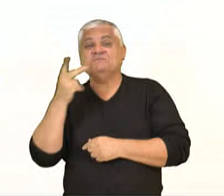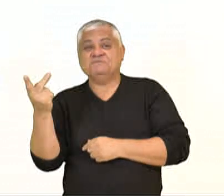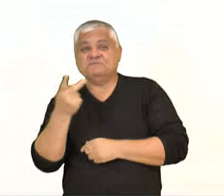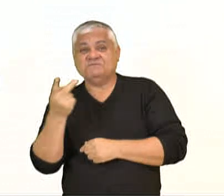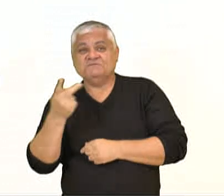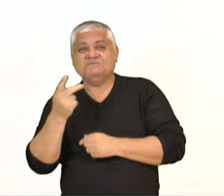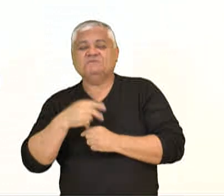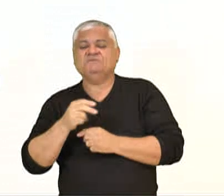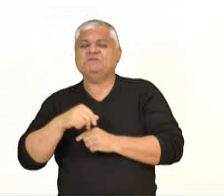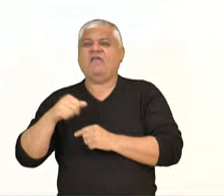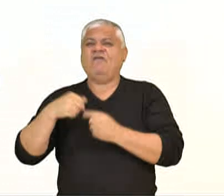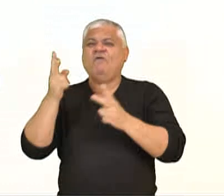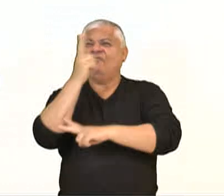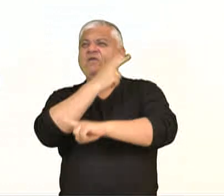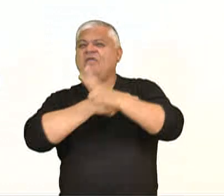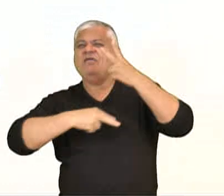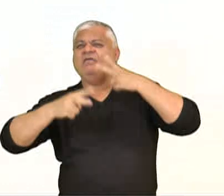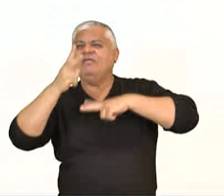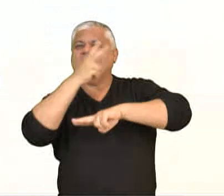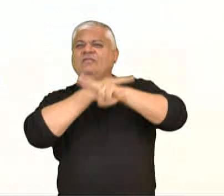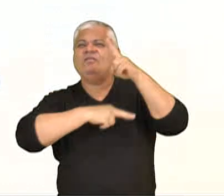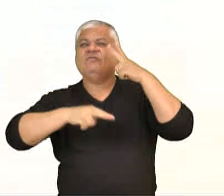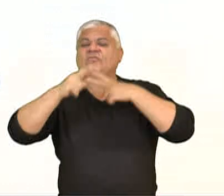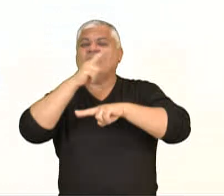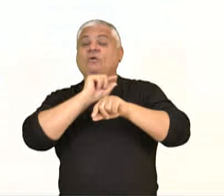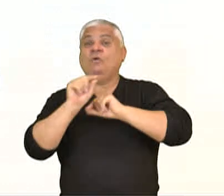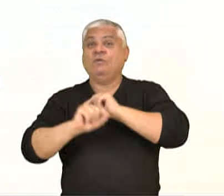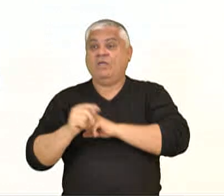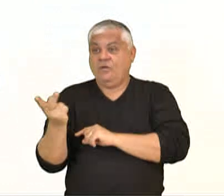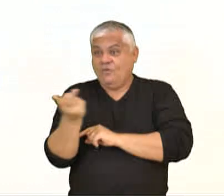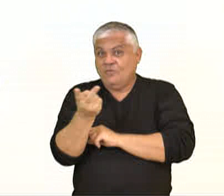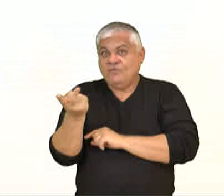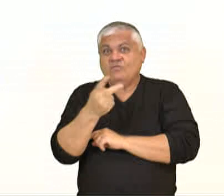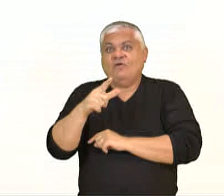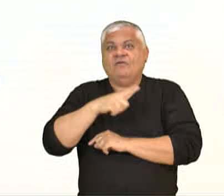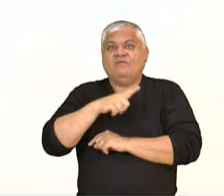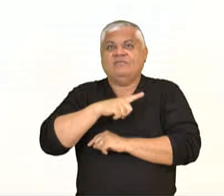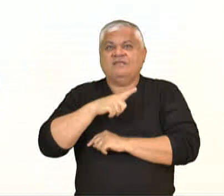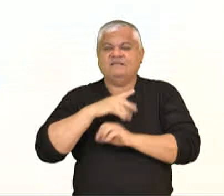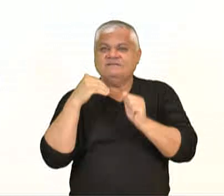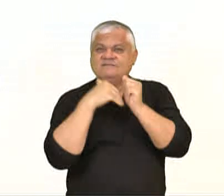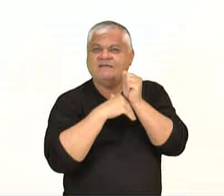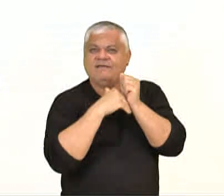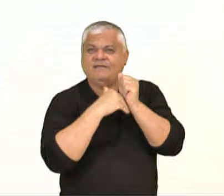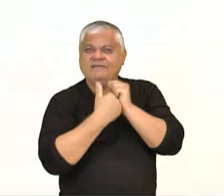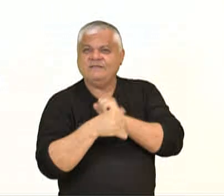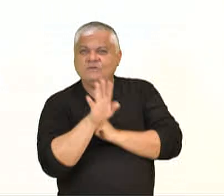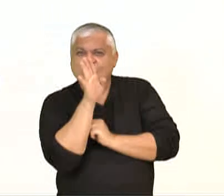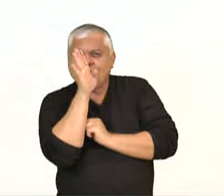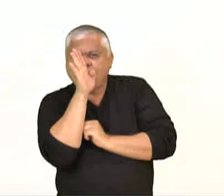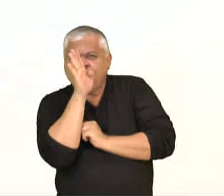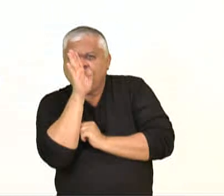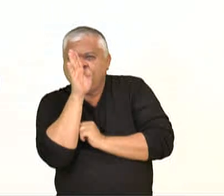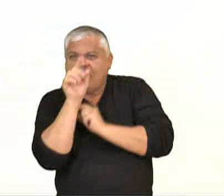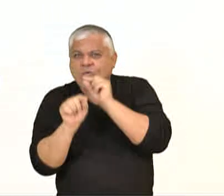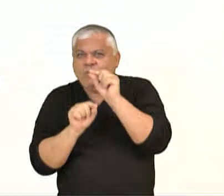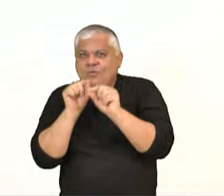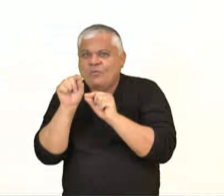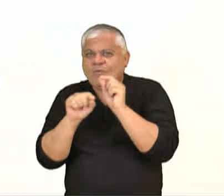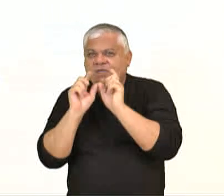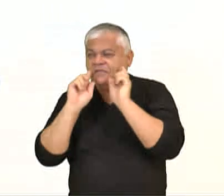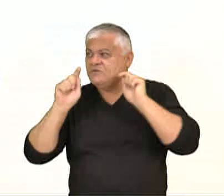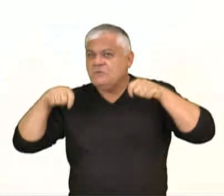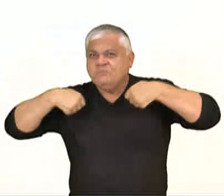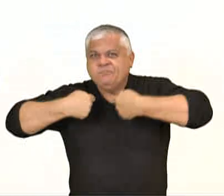tangida a vela e vento, mas muito tendo tudo de ser secreto, claro, coberto de 7